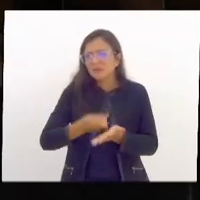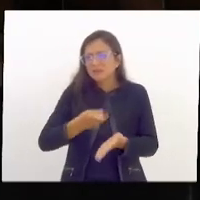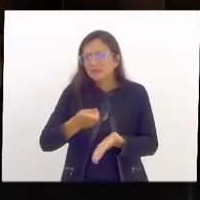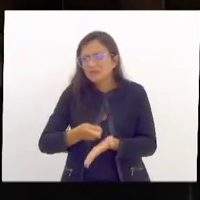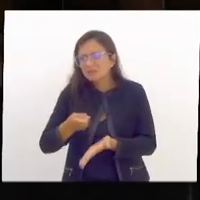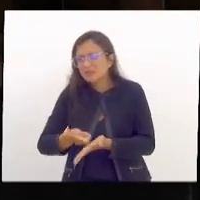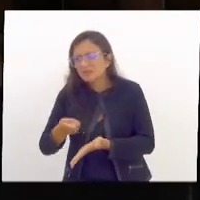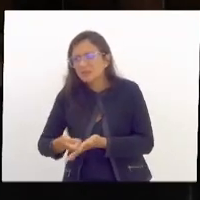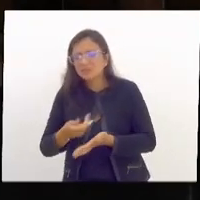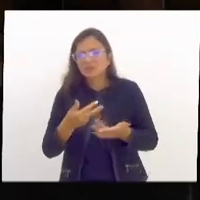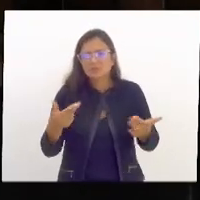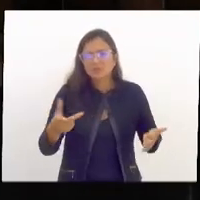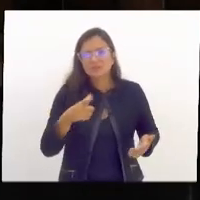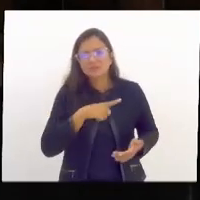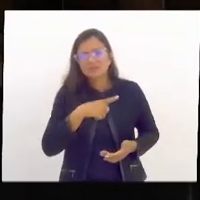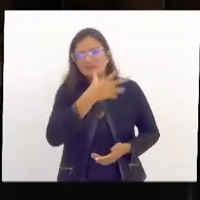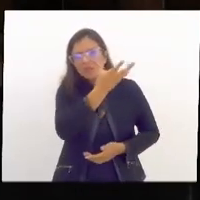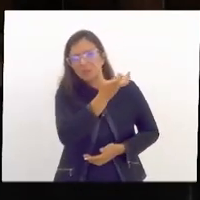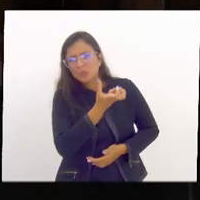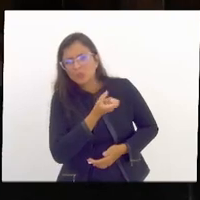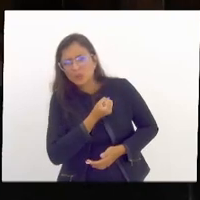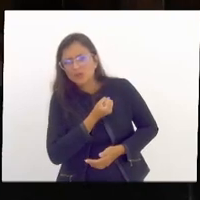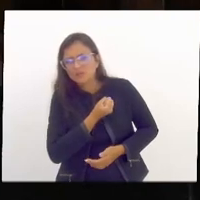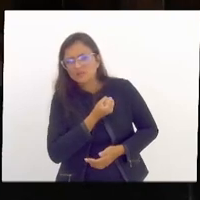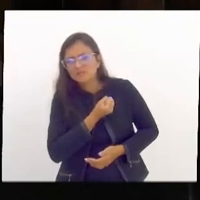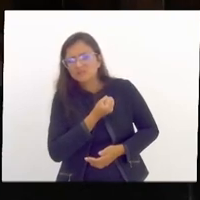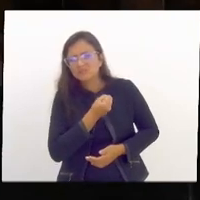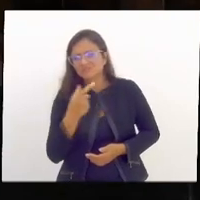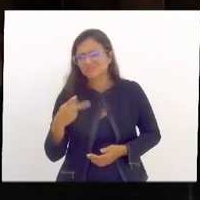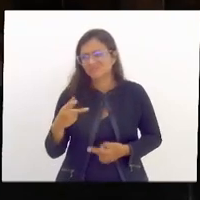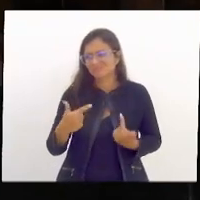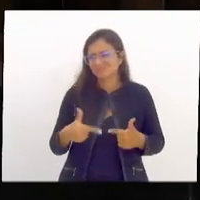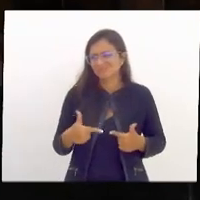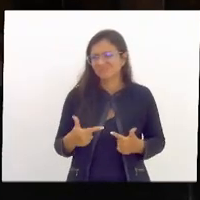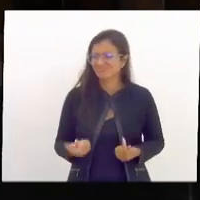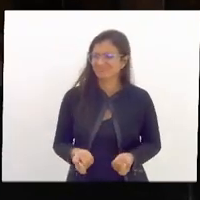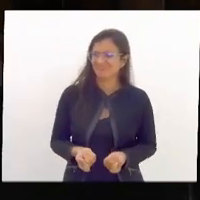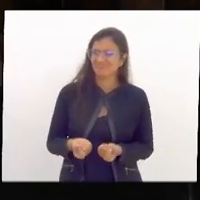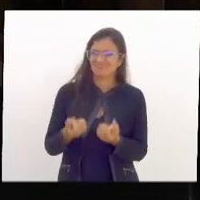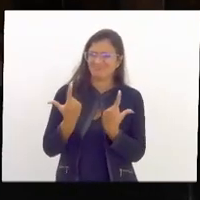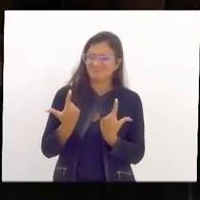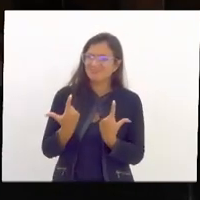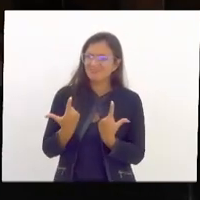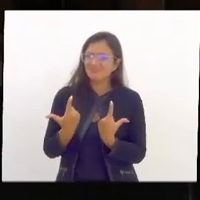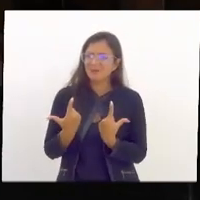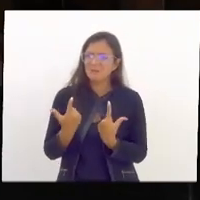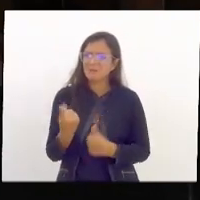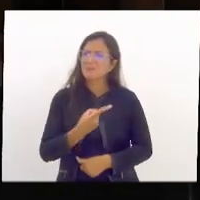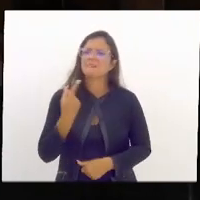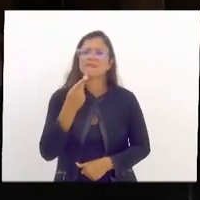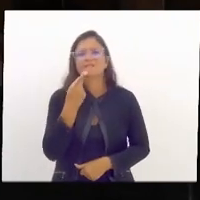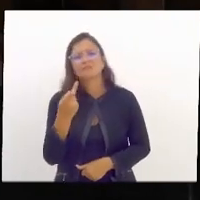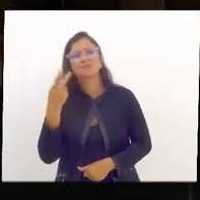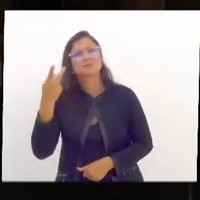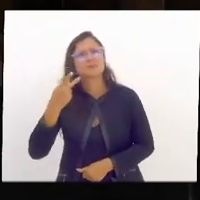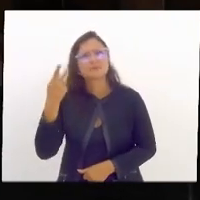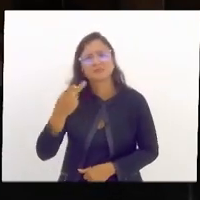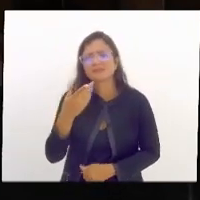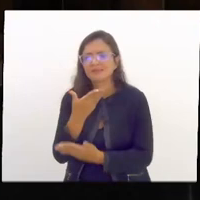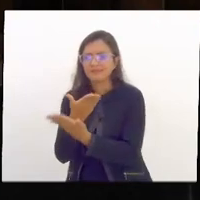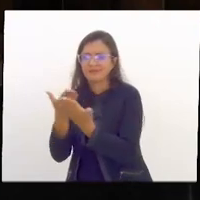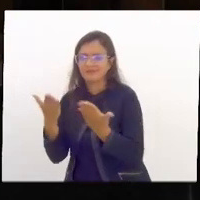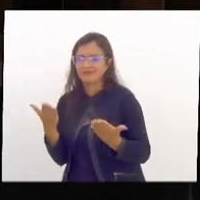de concessão de benefícios dele decorrente? Calma aí, a gente está falando de parlamentares